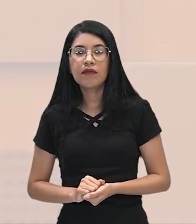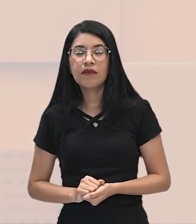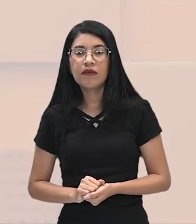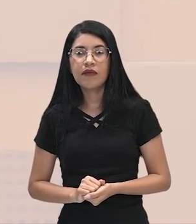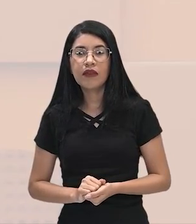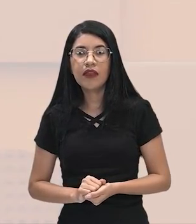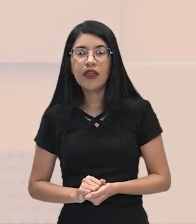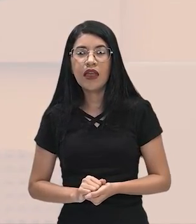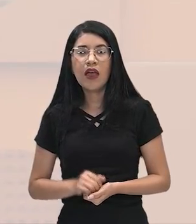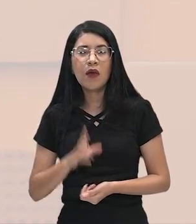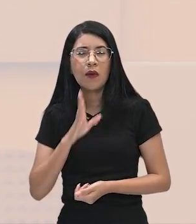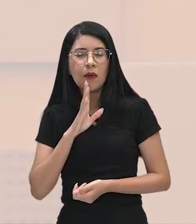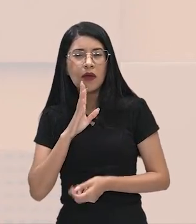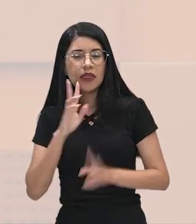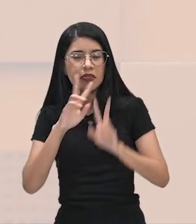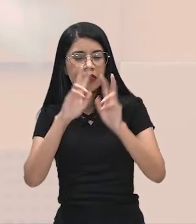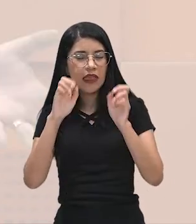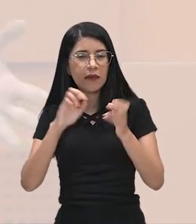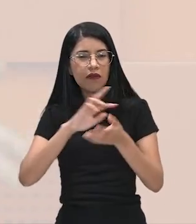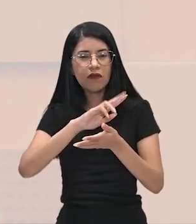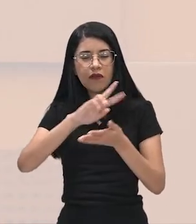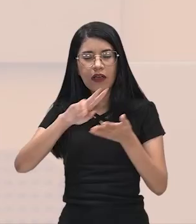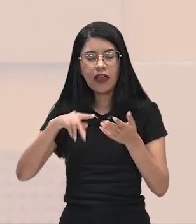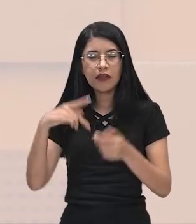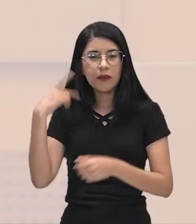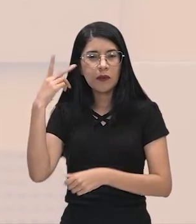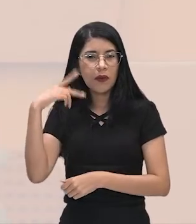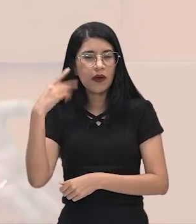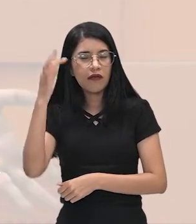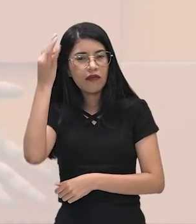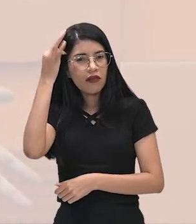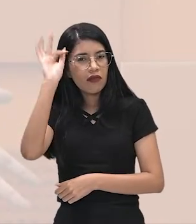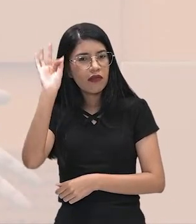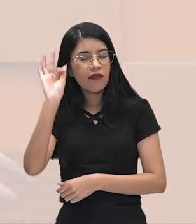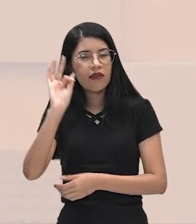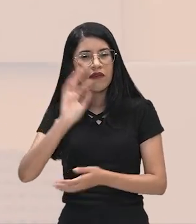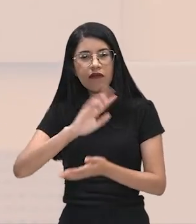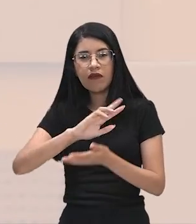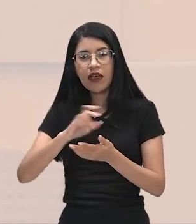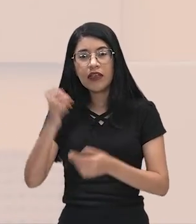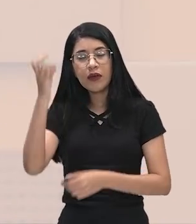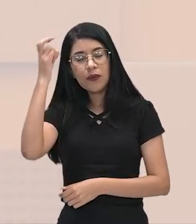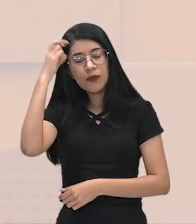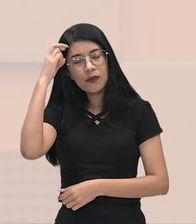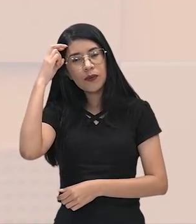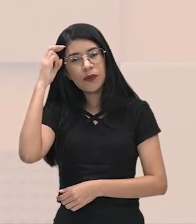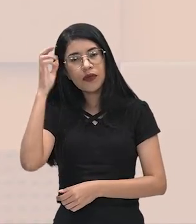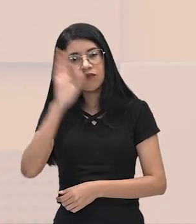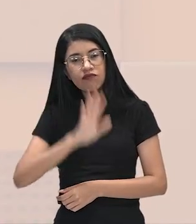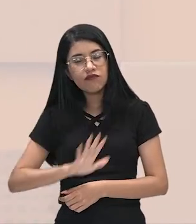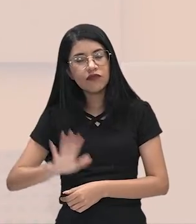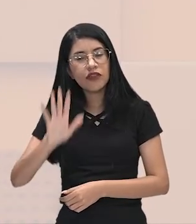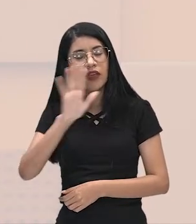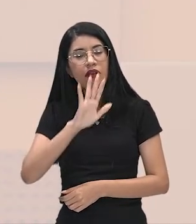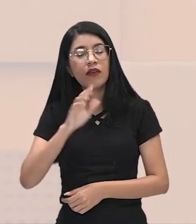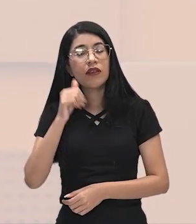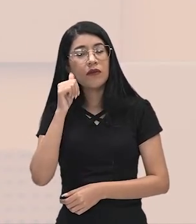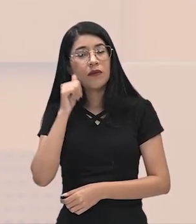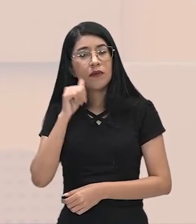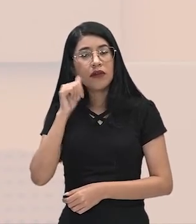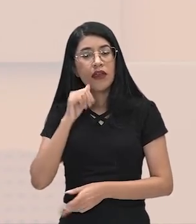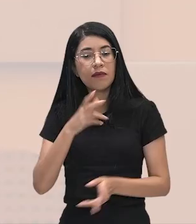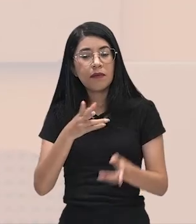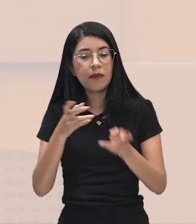como política, retórica, filosofia e a cultura grega em geral. As mulheres eram vistas